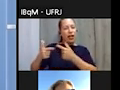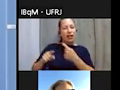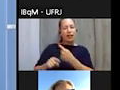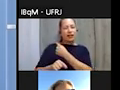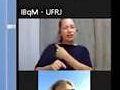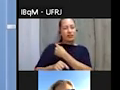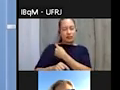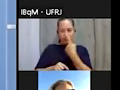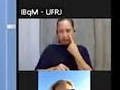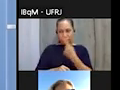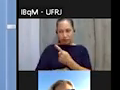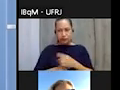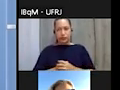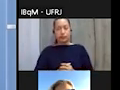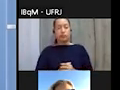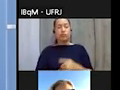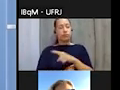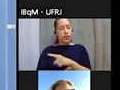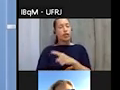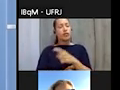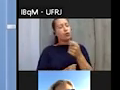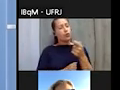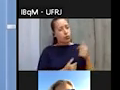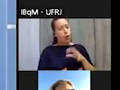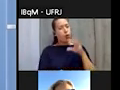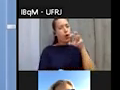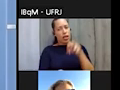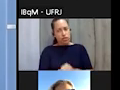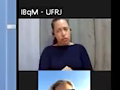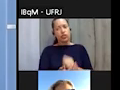Então, isso é um dos poucos registros que nós temos